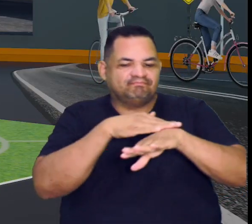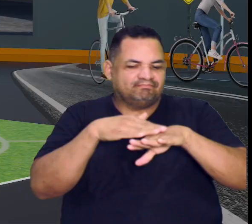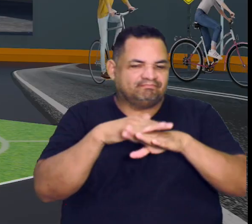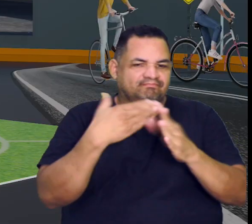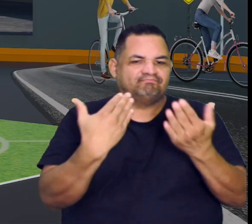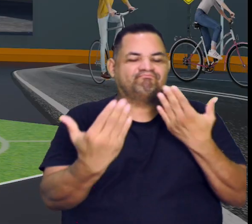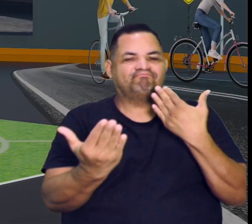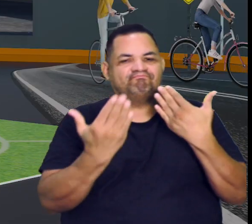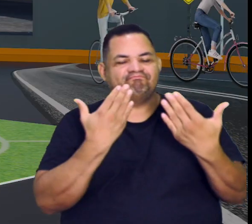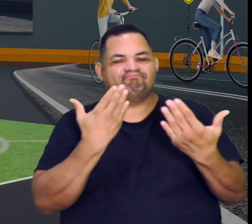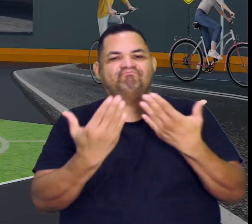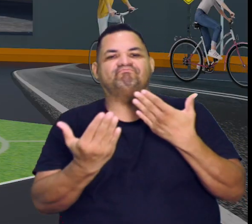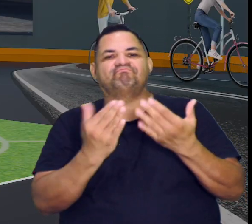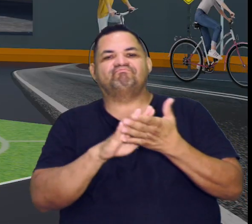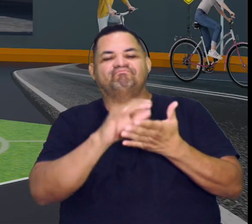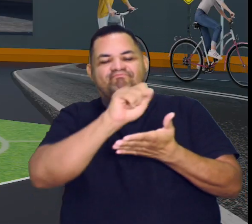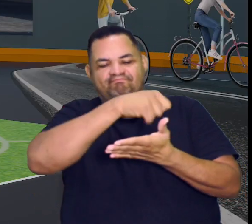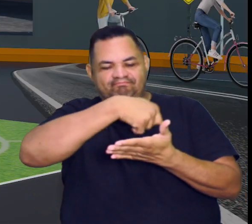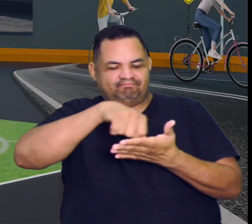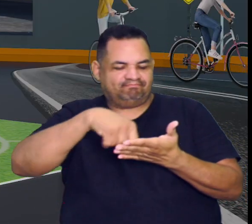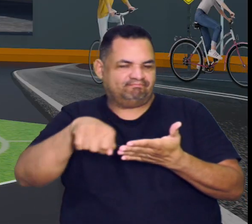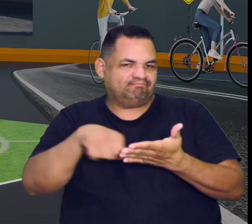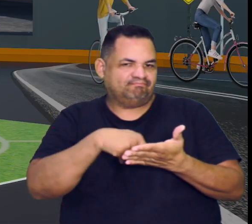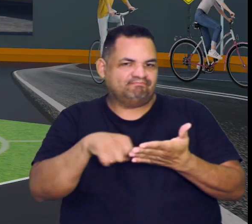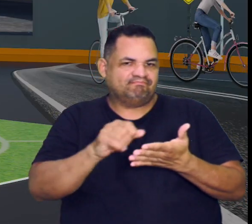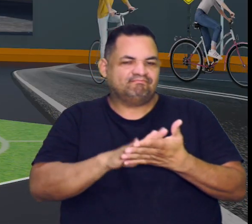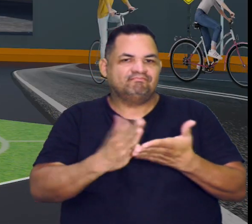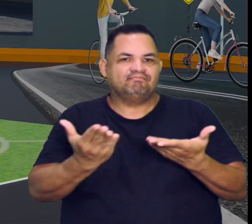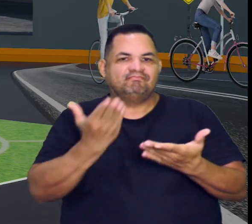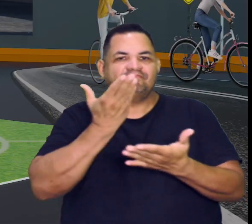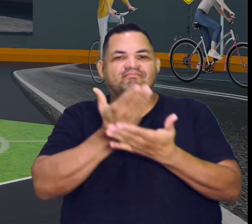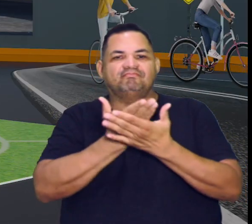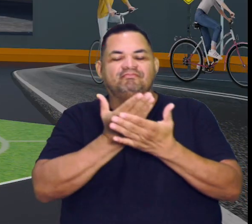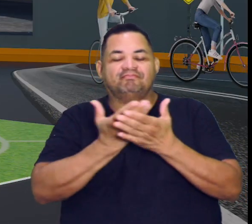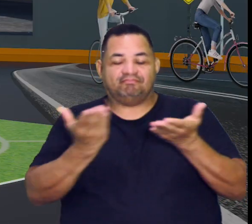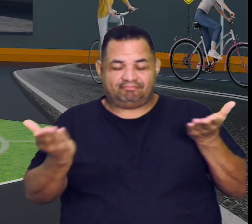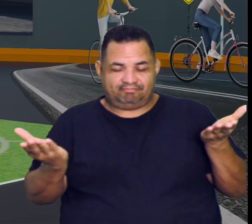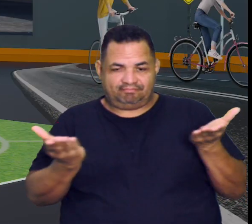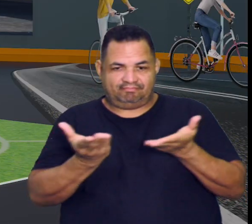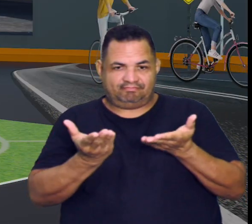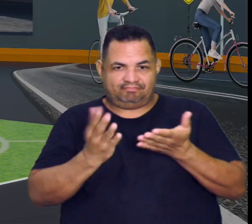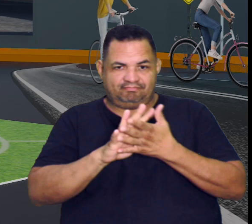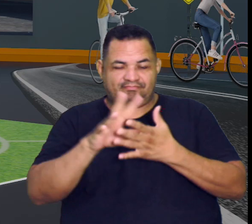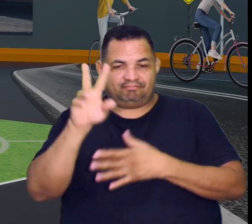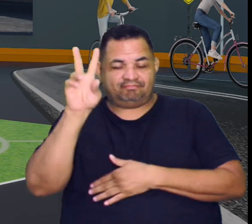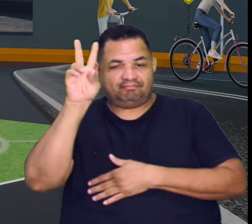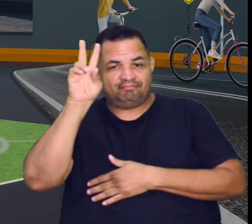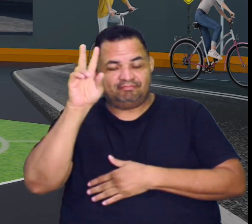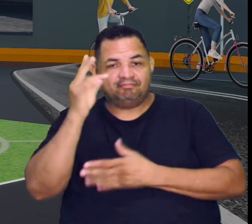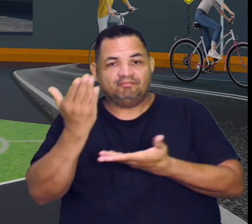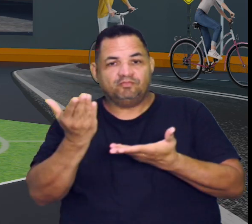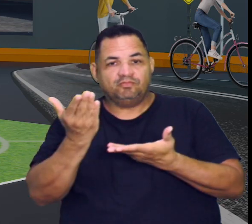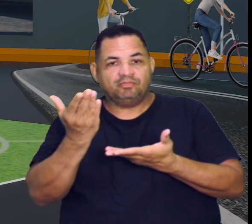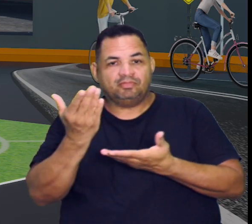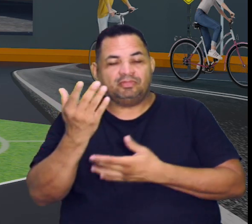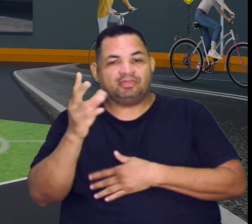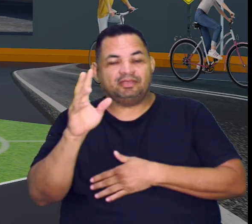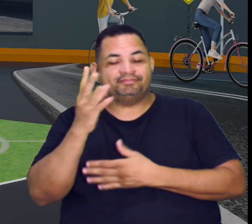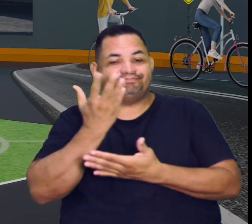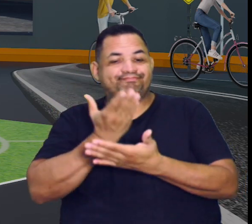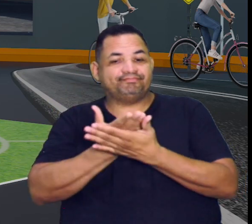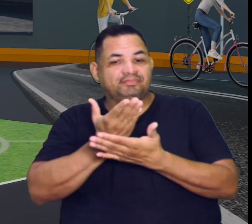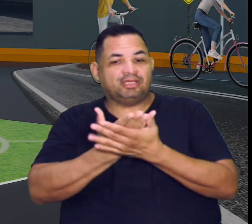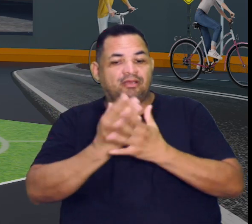ideias, fazer as nossas anotações, os nossos registros da nossa aula de hoje. Lembrando que essa é uma